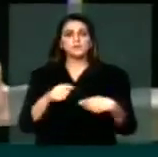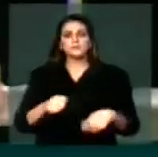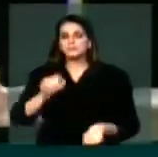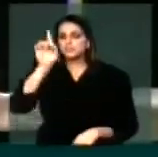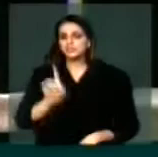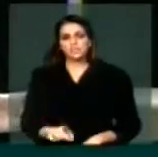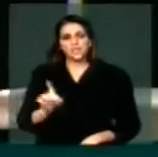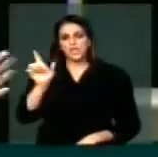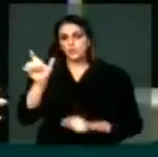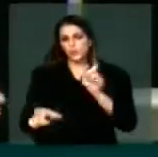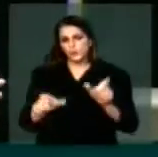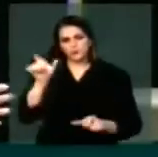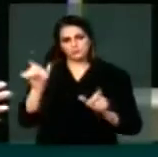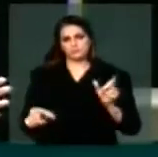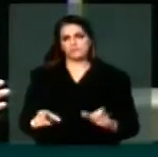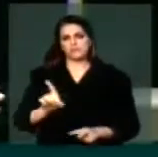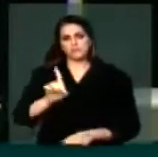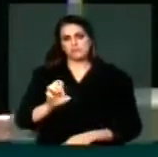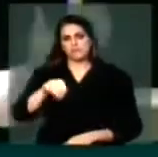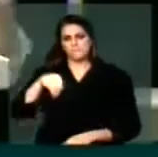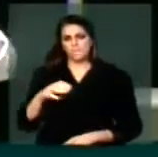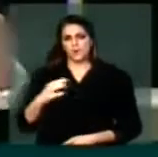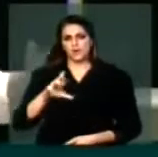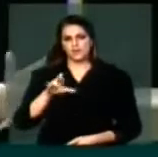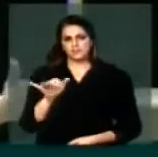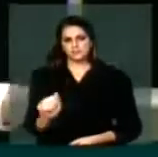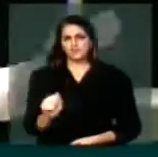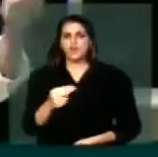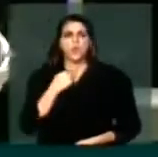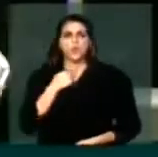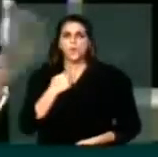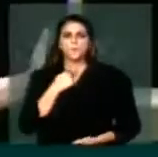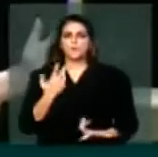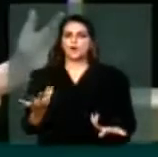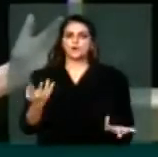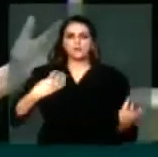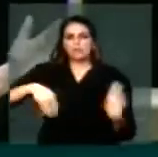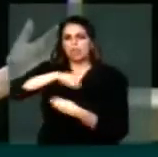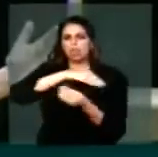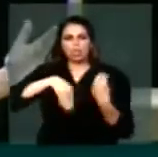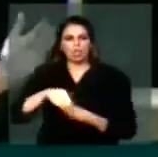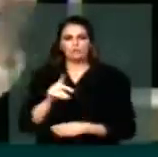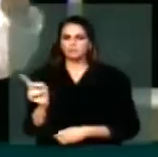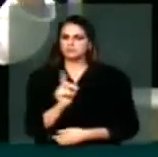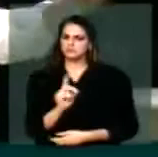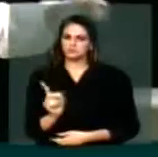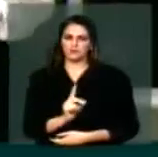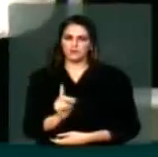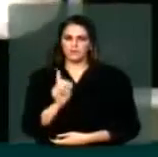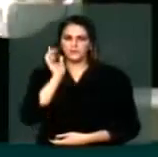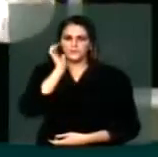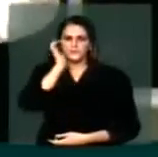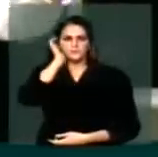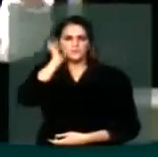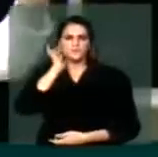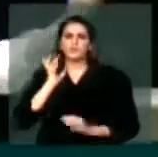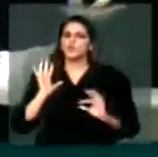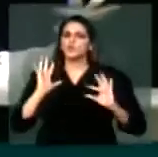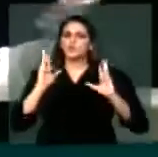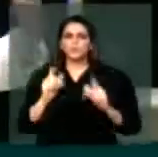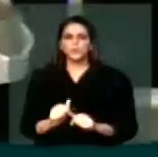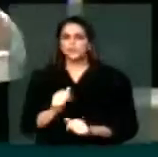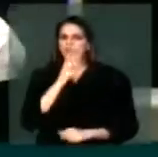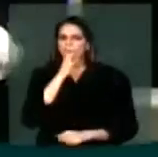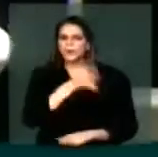brasileira. Nós não podemos misturar, como se ainda no 3º turno estivéssemos, toda e qualquer denúncia